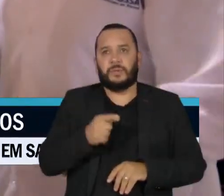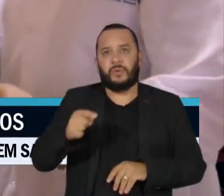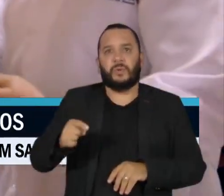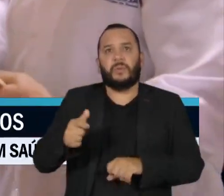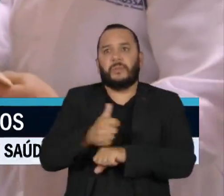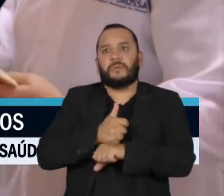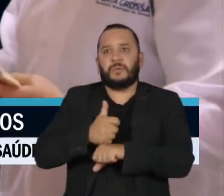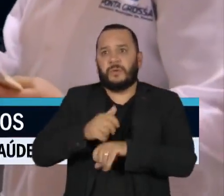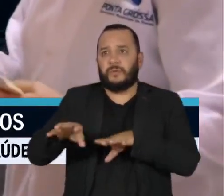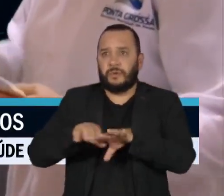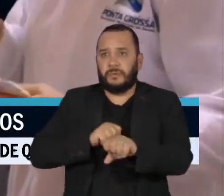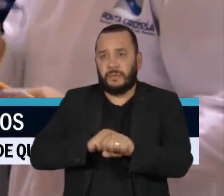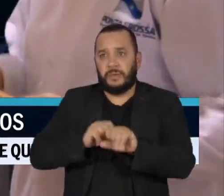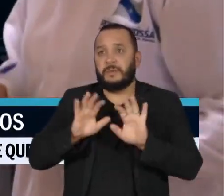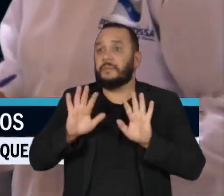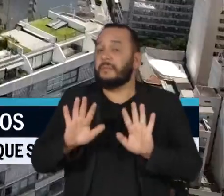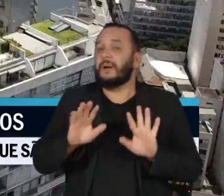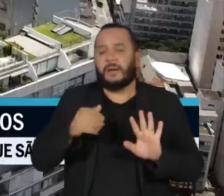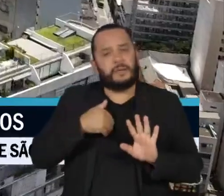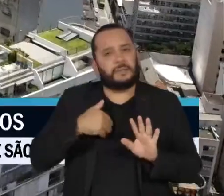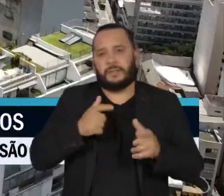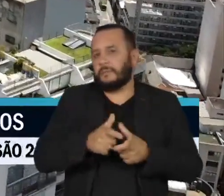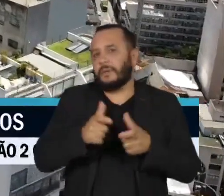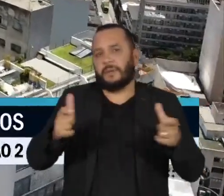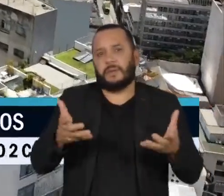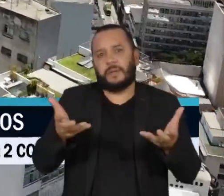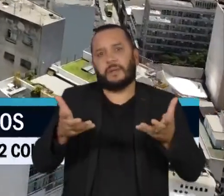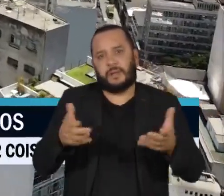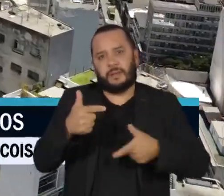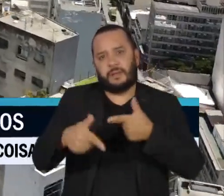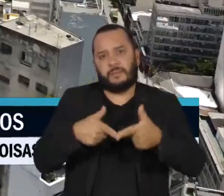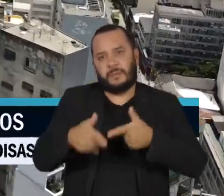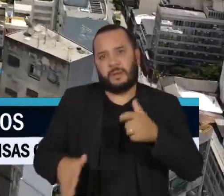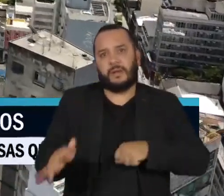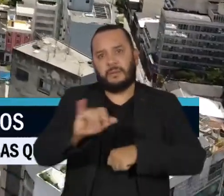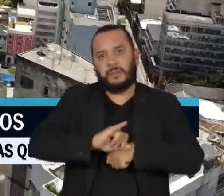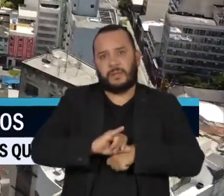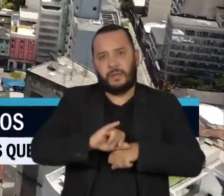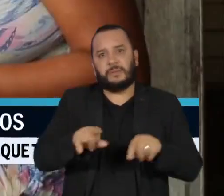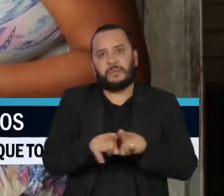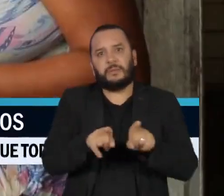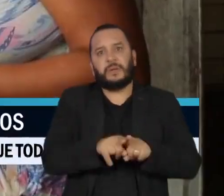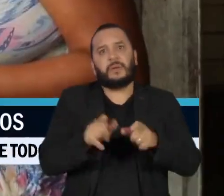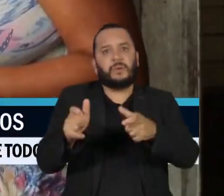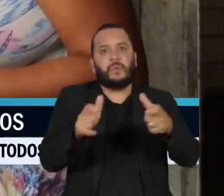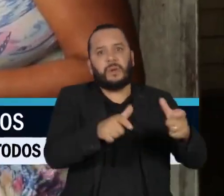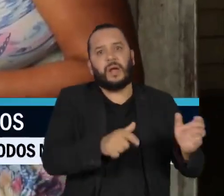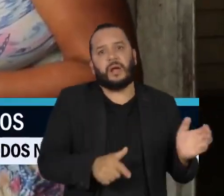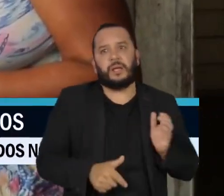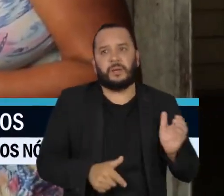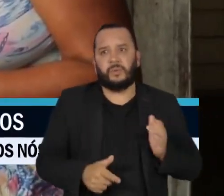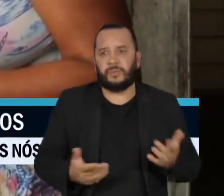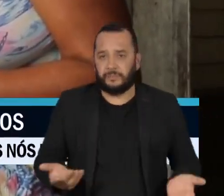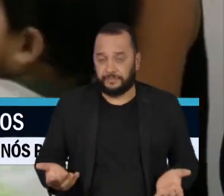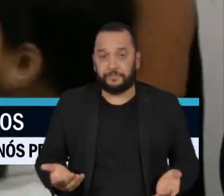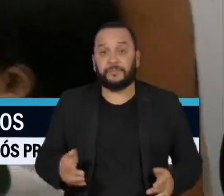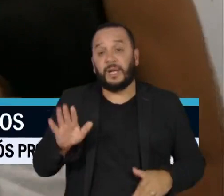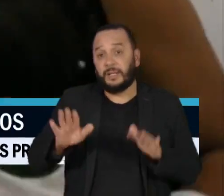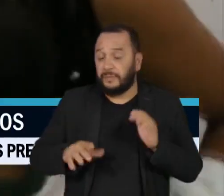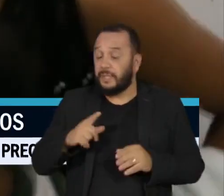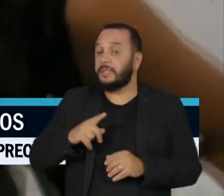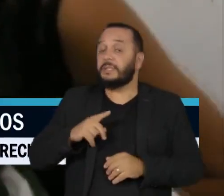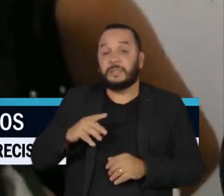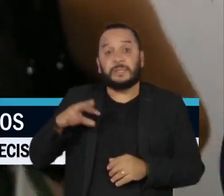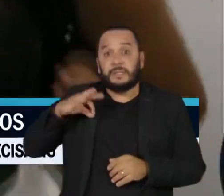é que a maioria dos médicos segue concentrada nas capitais e nas regiões mais desenvolvidas mesmo com a oferta de Salários altos